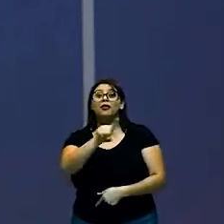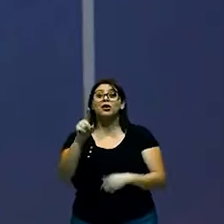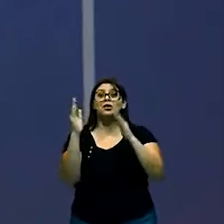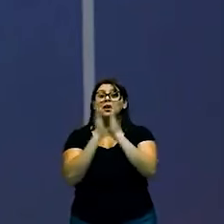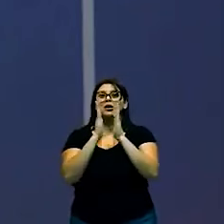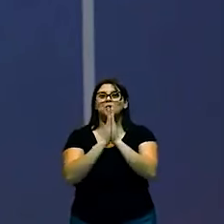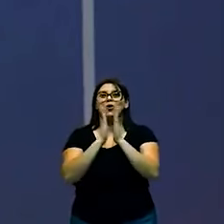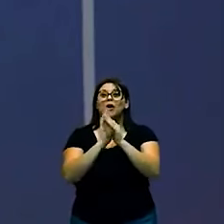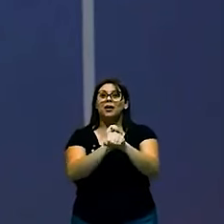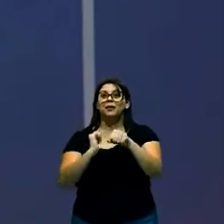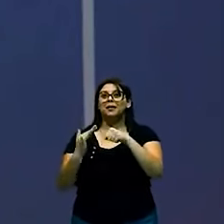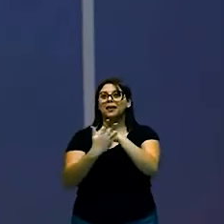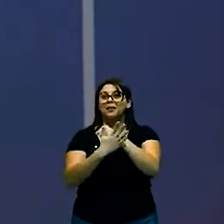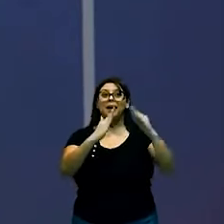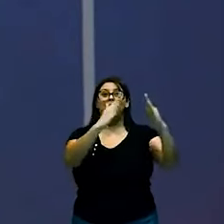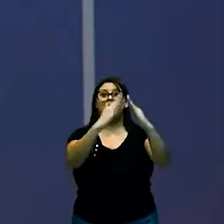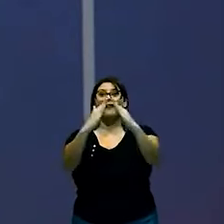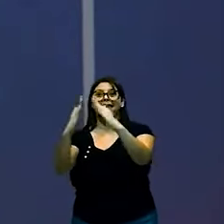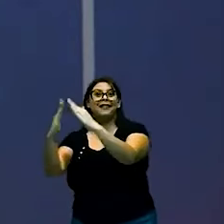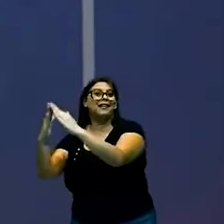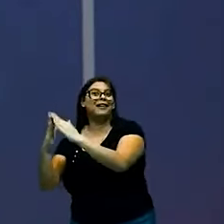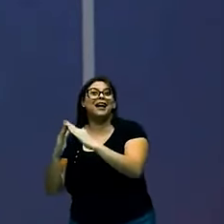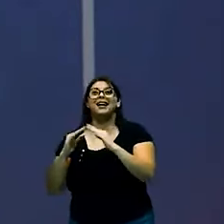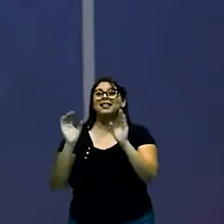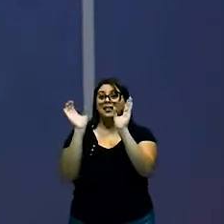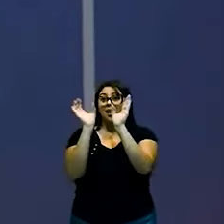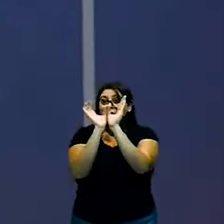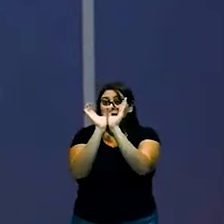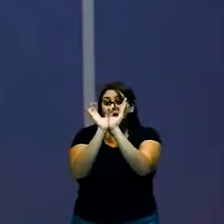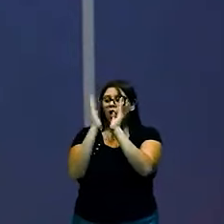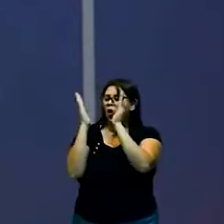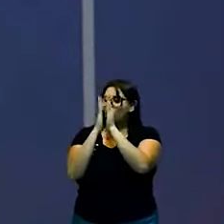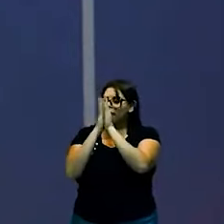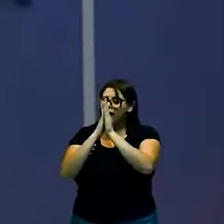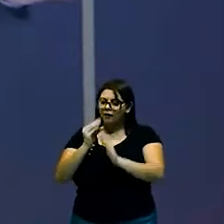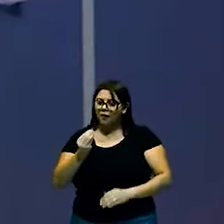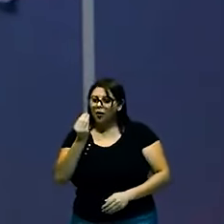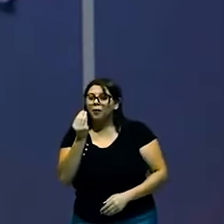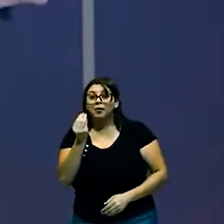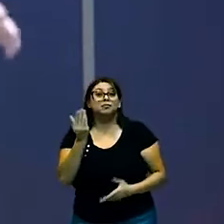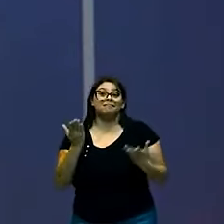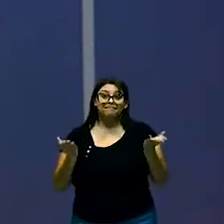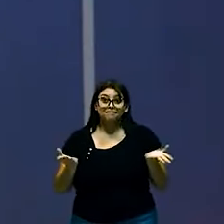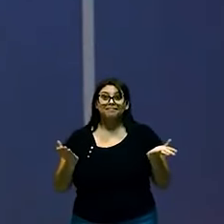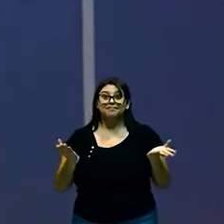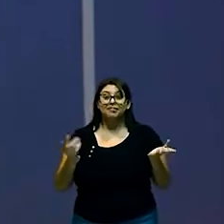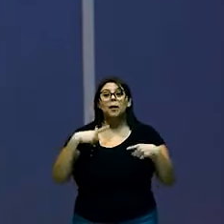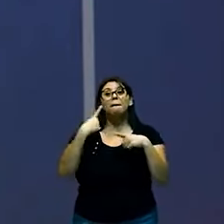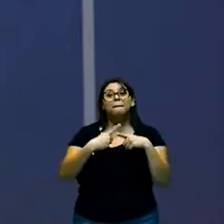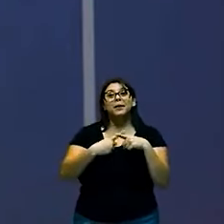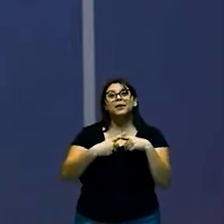casa, não é? É Santa Ceia? É Santa Ceia também, de todas as formas. Por quê? Porque a Bíblia